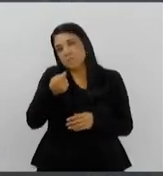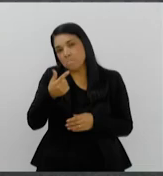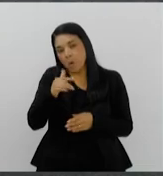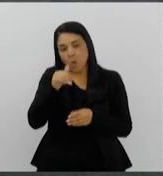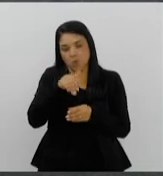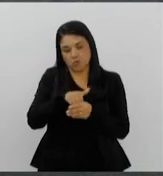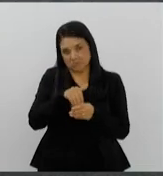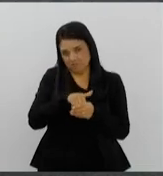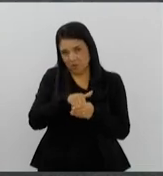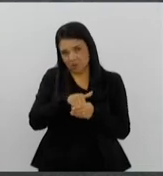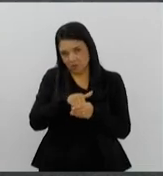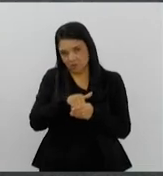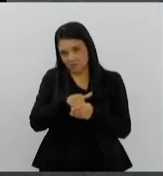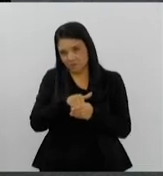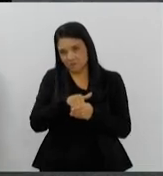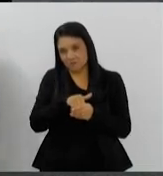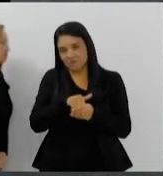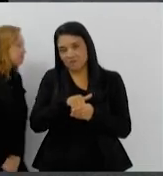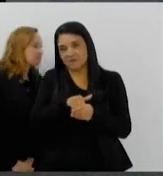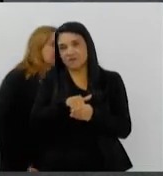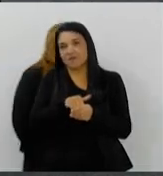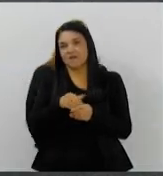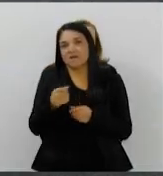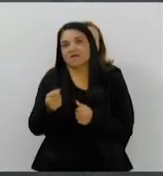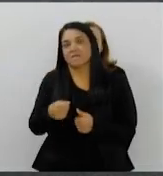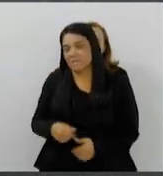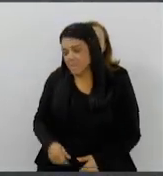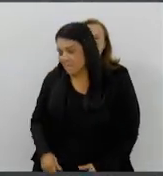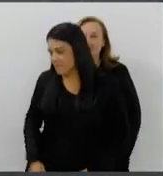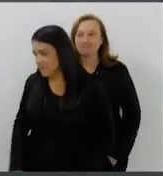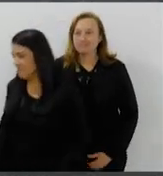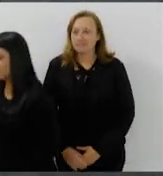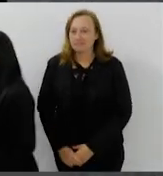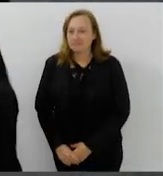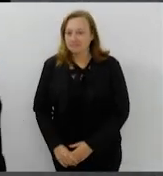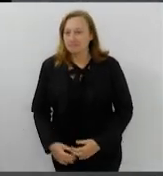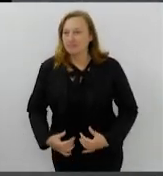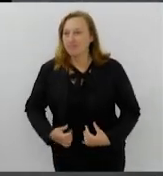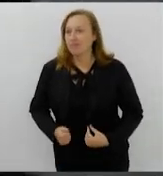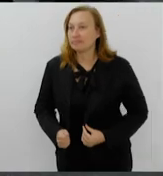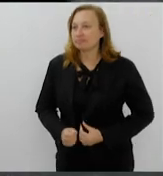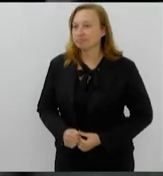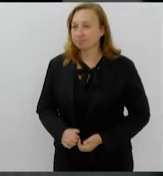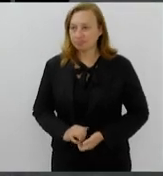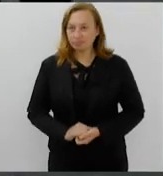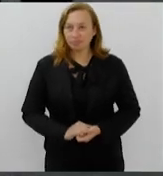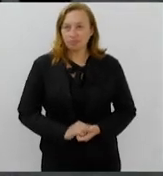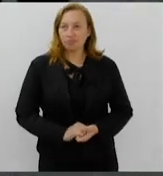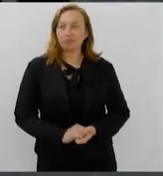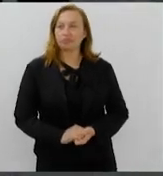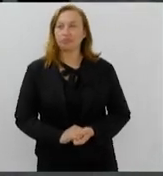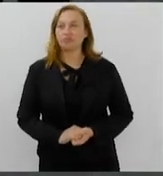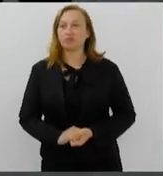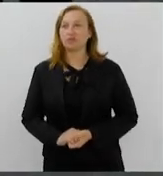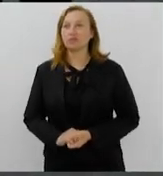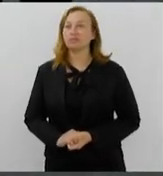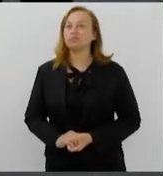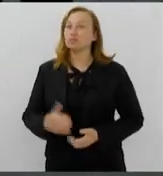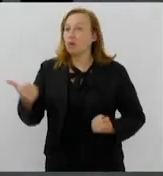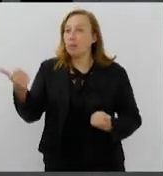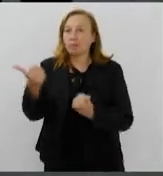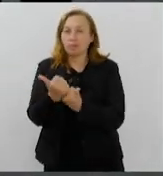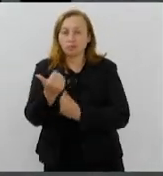Vossa Excelência. Só que Vossa Excelência construiu o caminho. E construiu o caminho com o aval do governo e